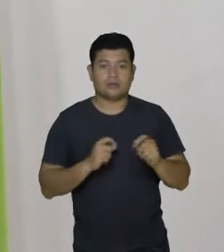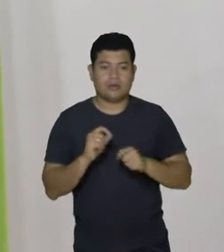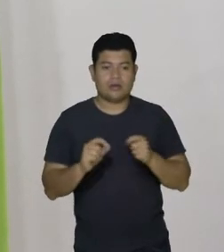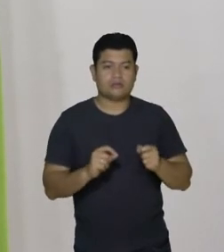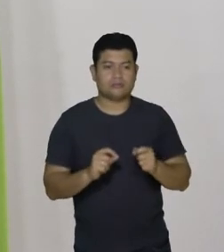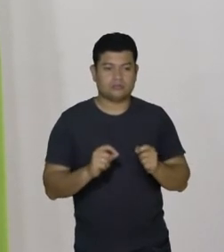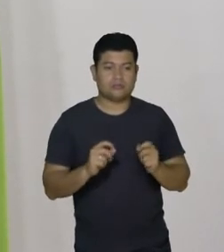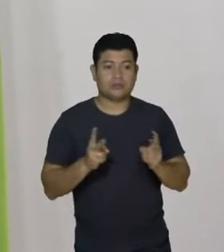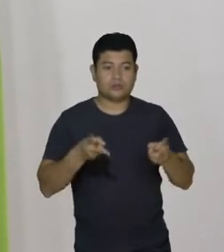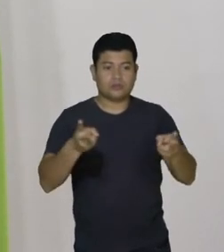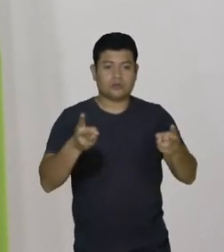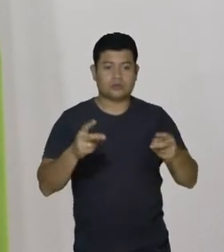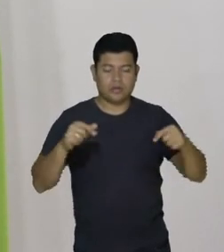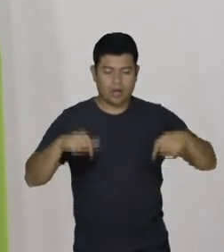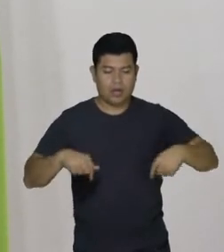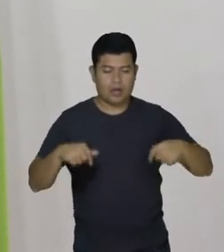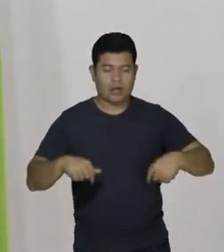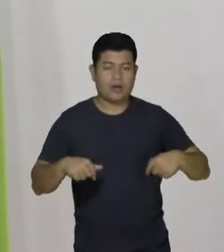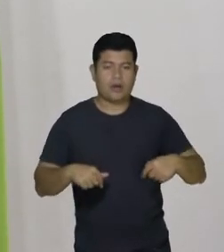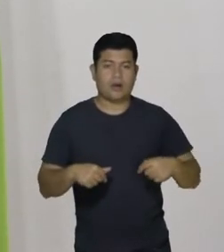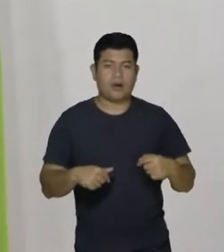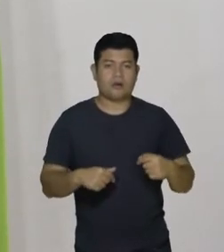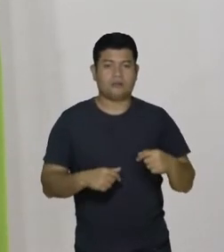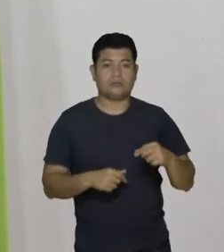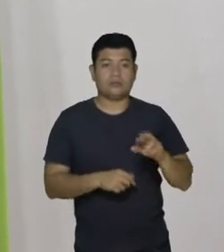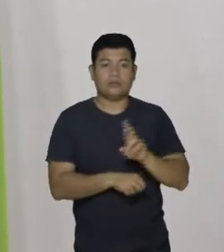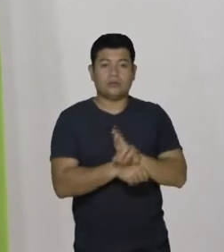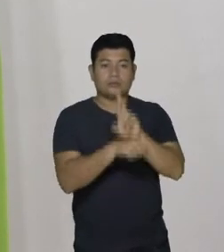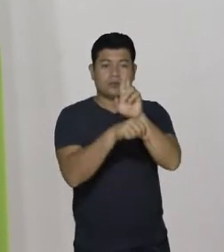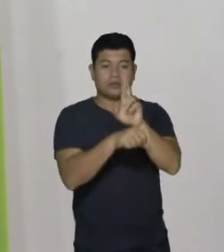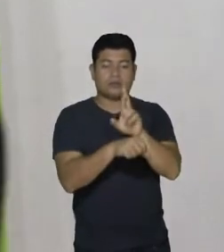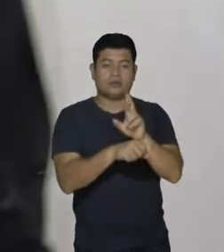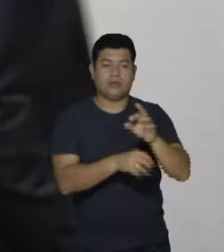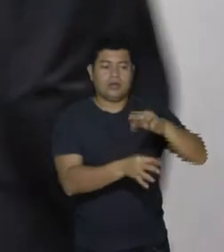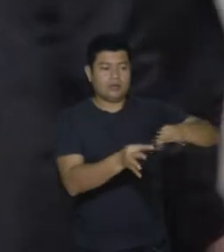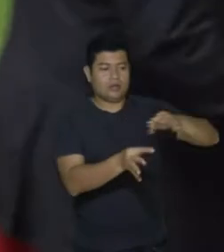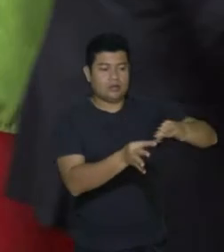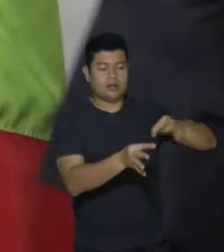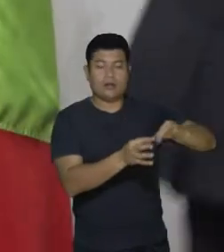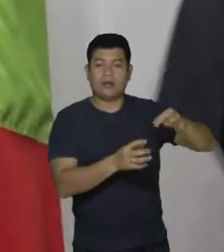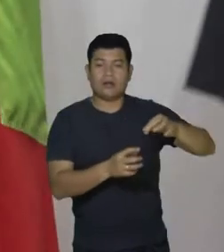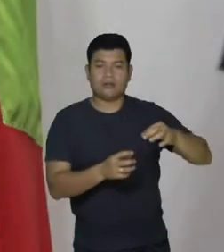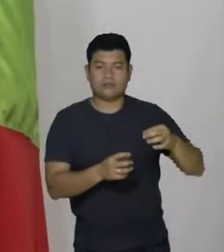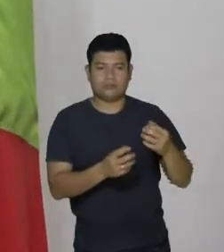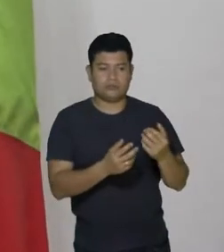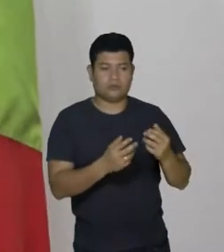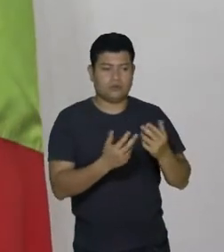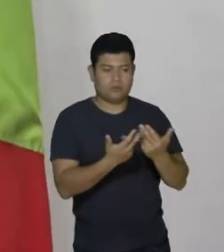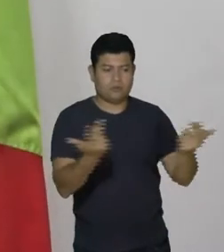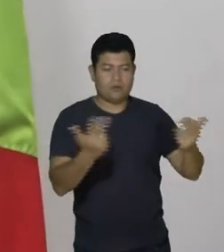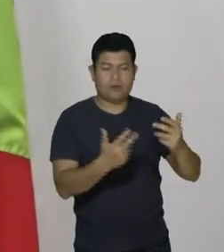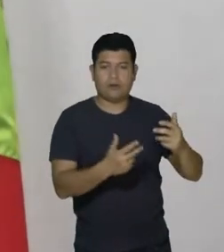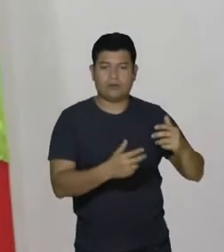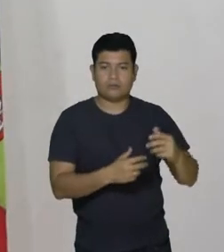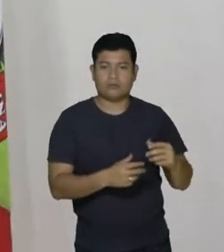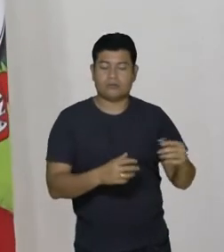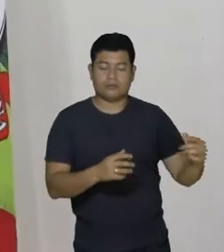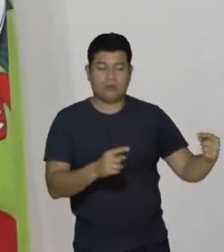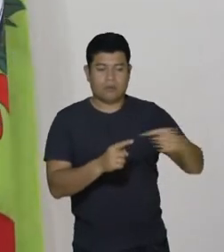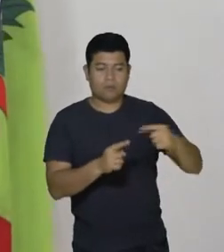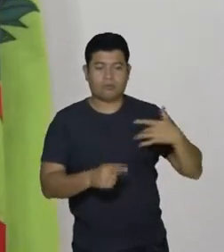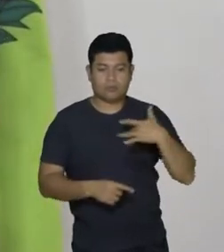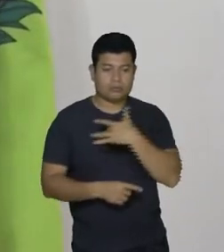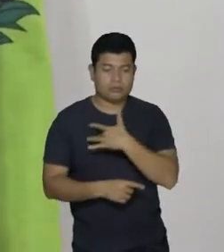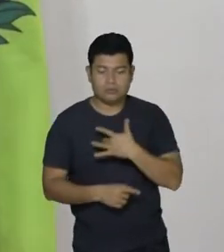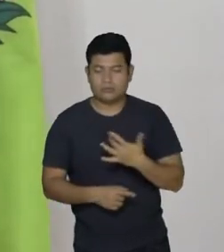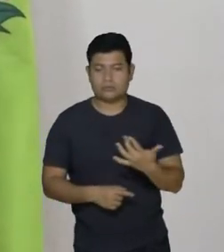das entidades médicas, mas, acima de tudo, o interlocutor de todas as profissões que atendem a